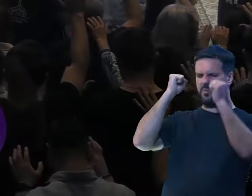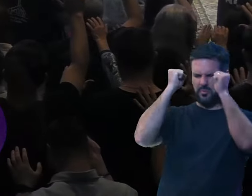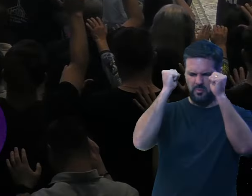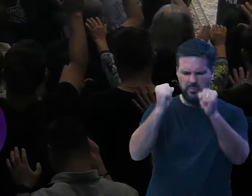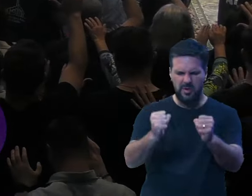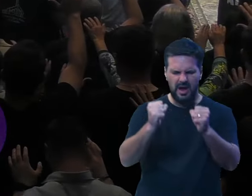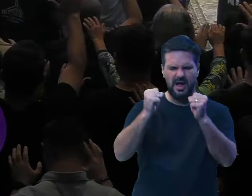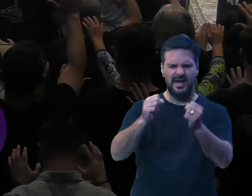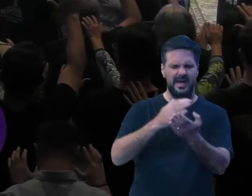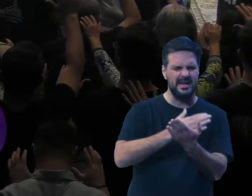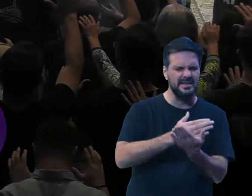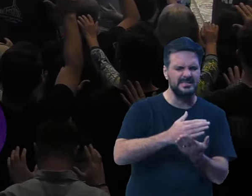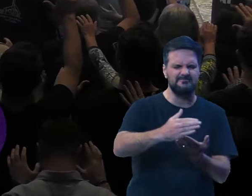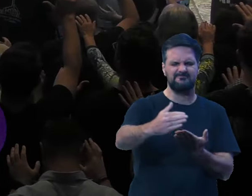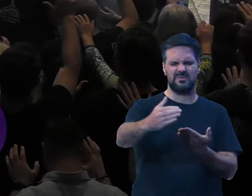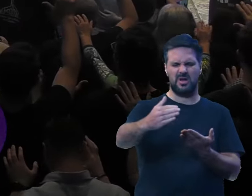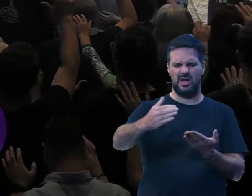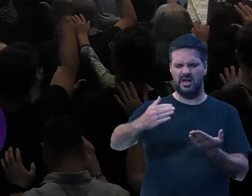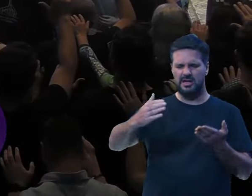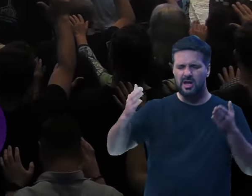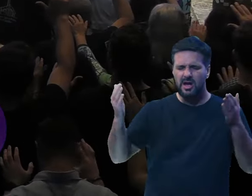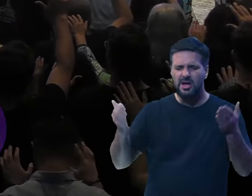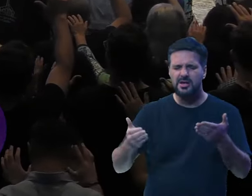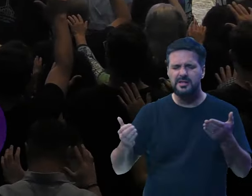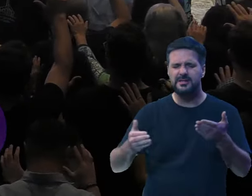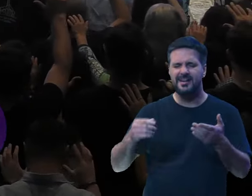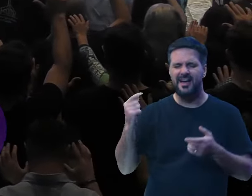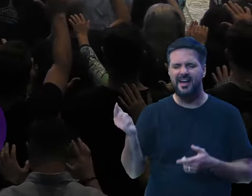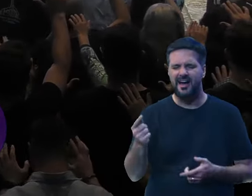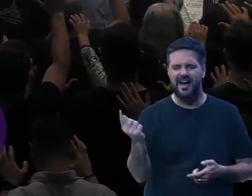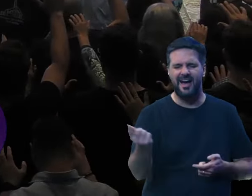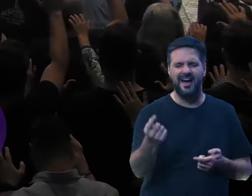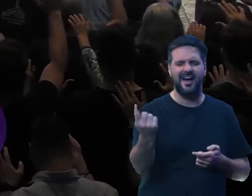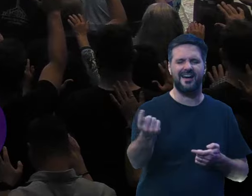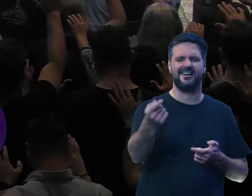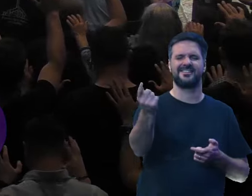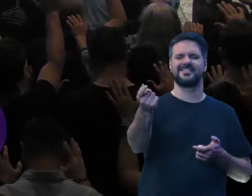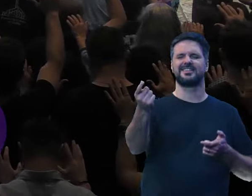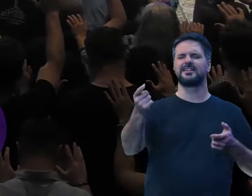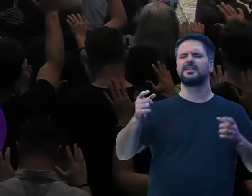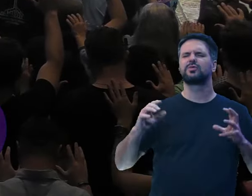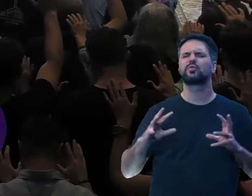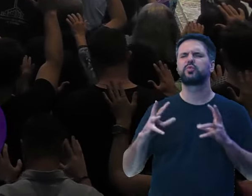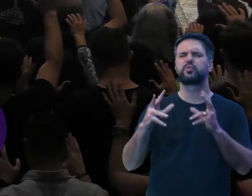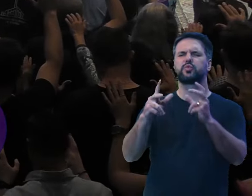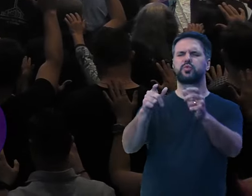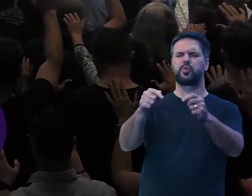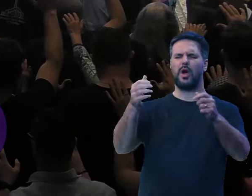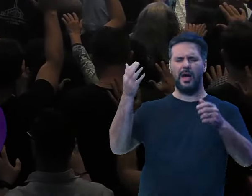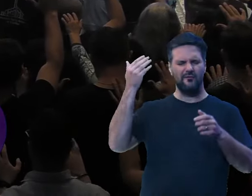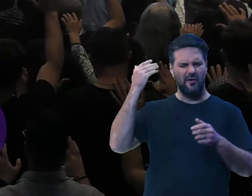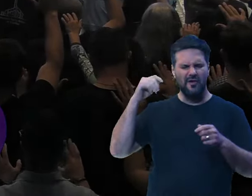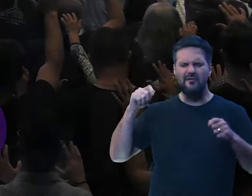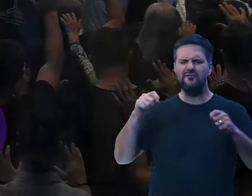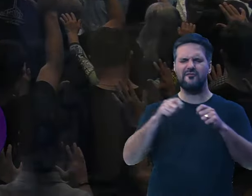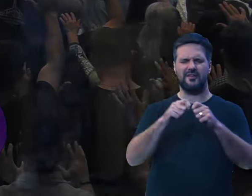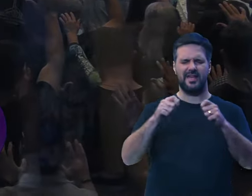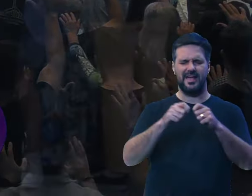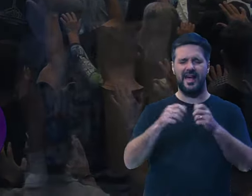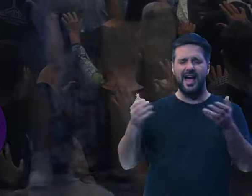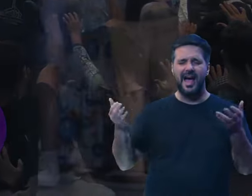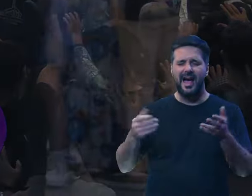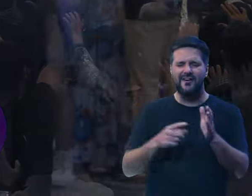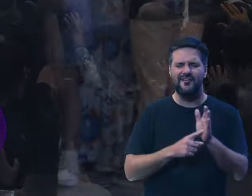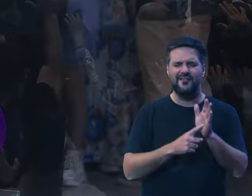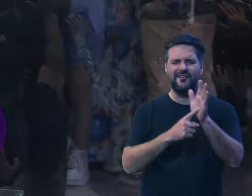que hoje seja simplesmente o início, Pai, da eternidade, Jesus, de tudo aquilo que o Senhor já fez e vai fazer. Pai, se